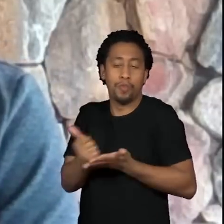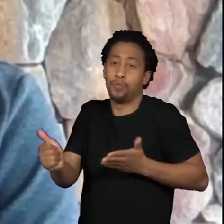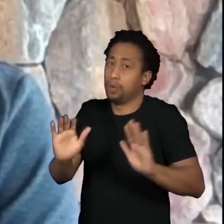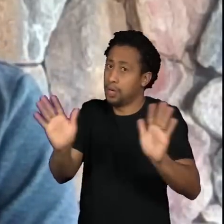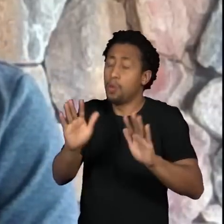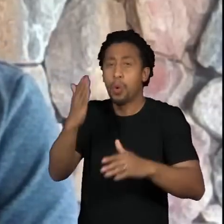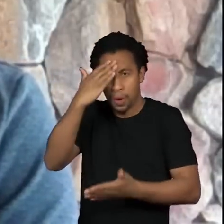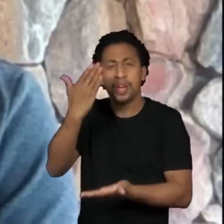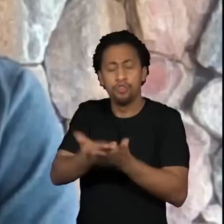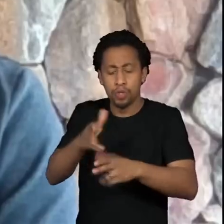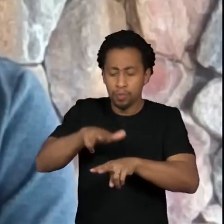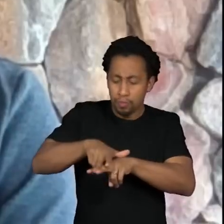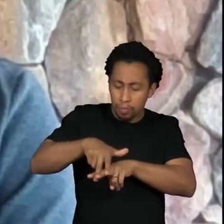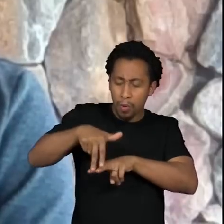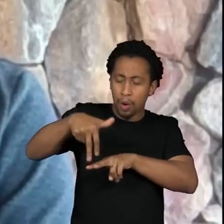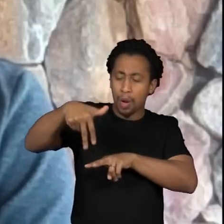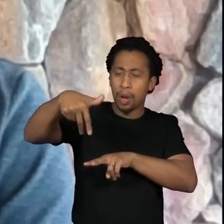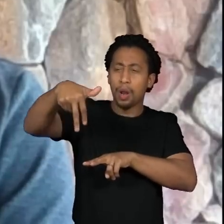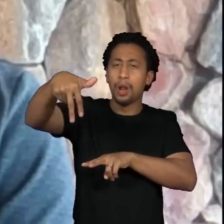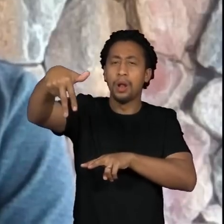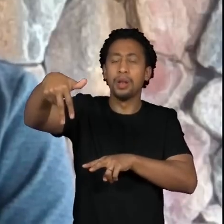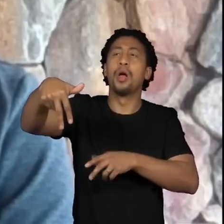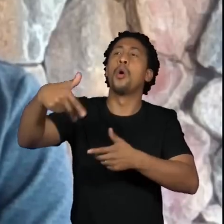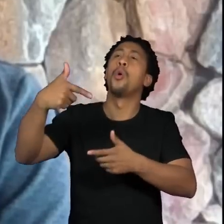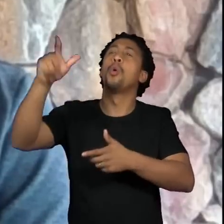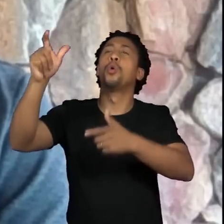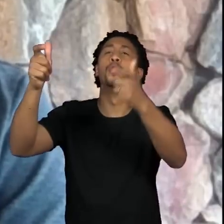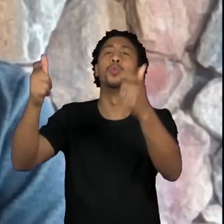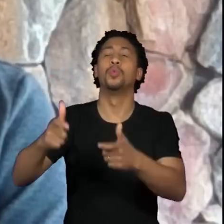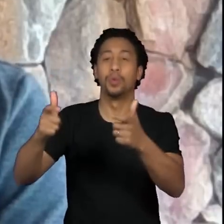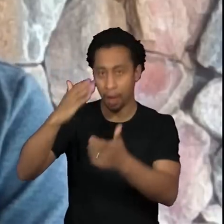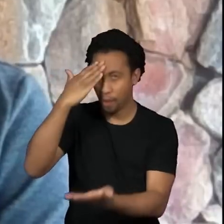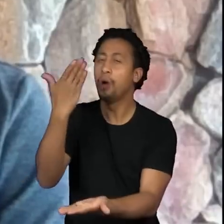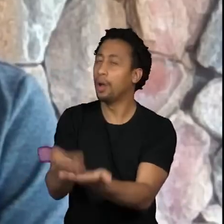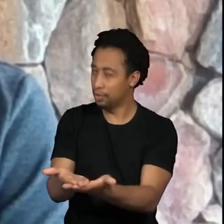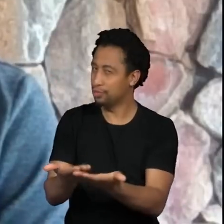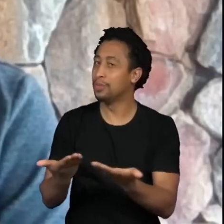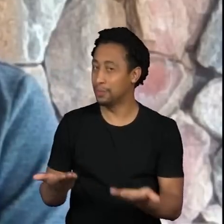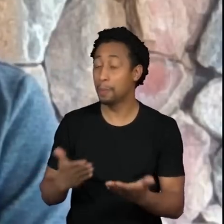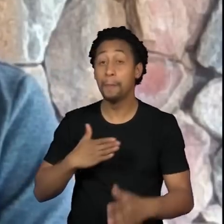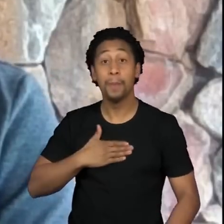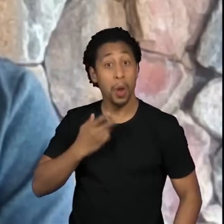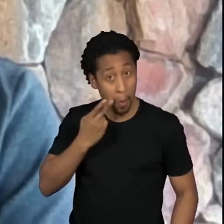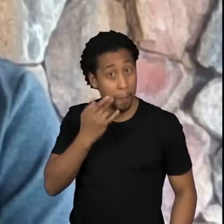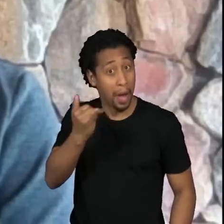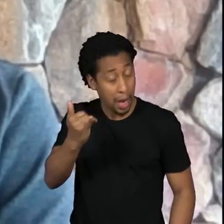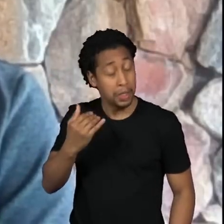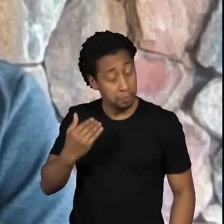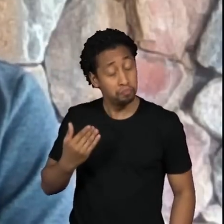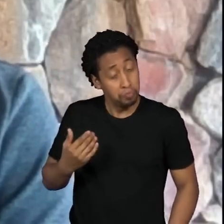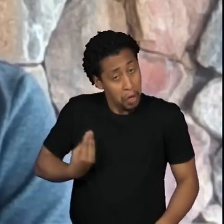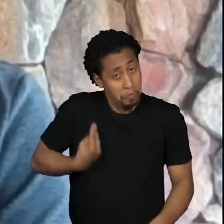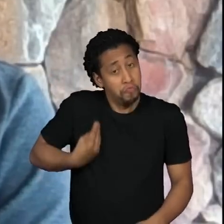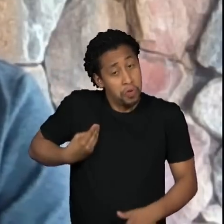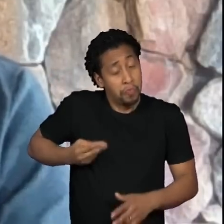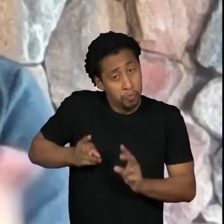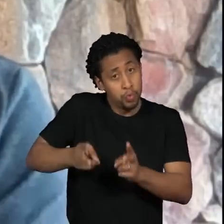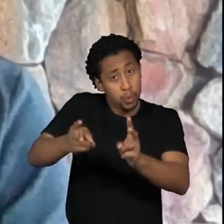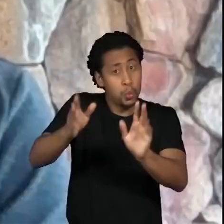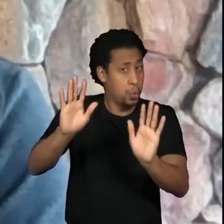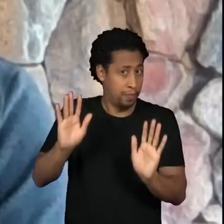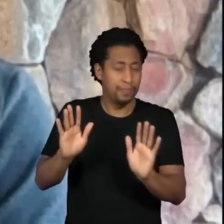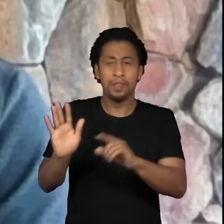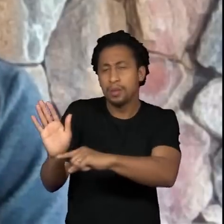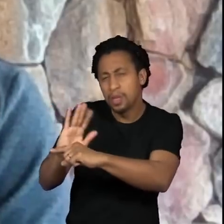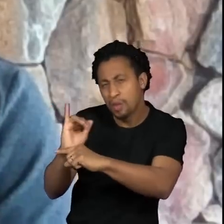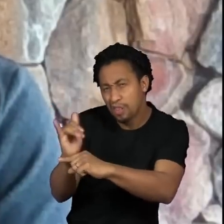invólucro, vamos dizer assim. Meu pai tá com certeza vivo, não só nos